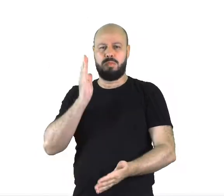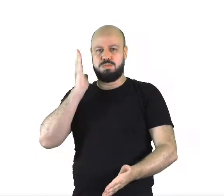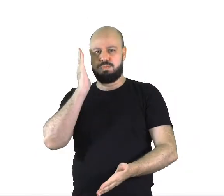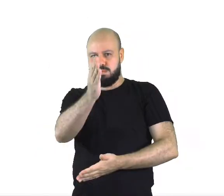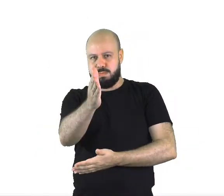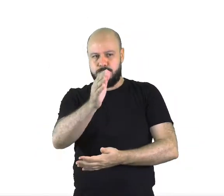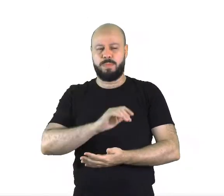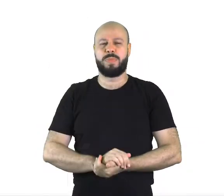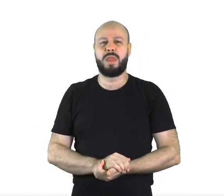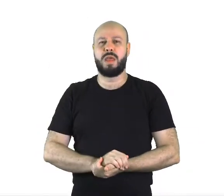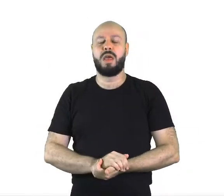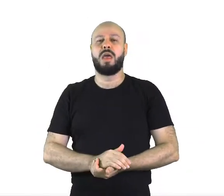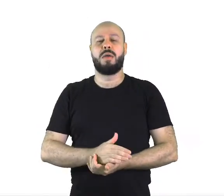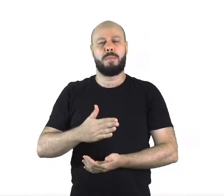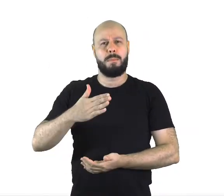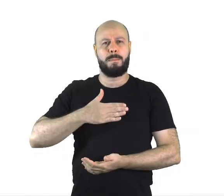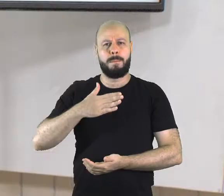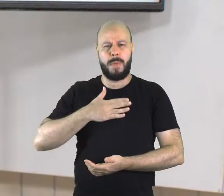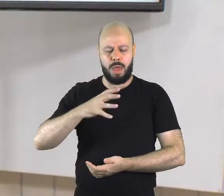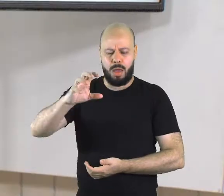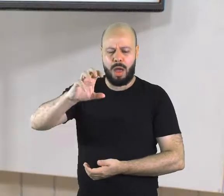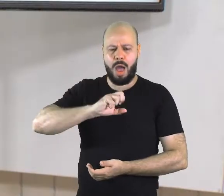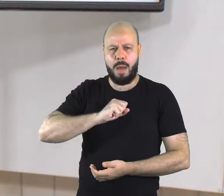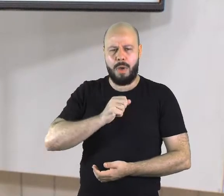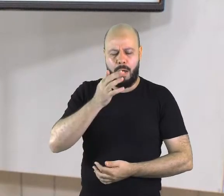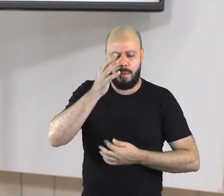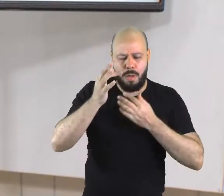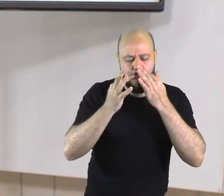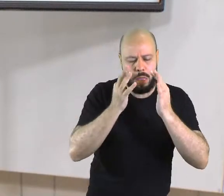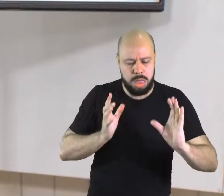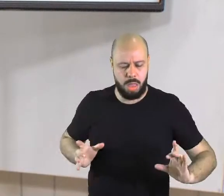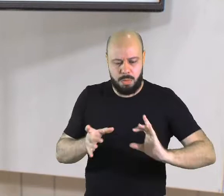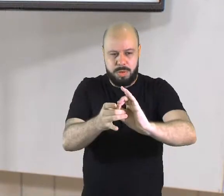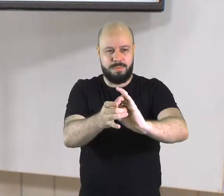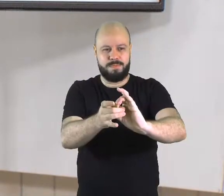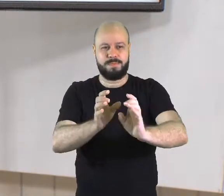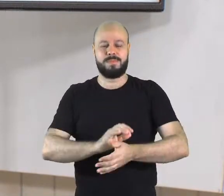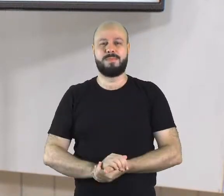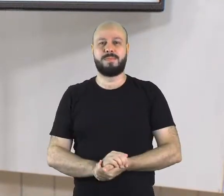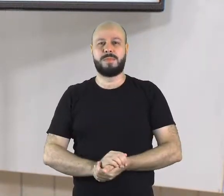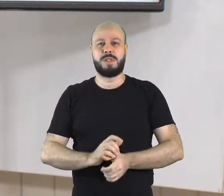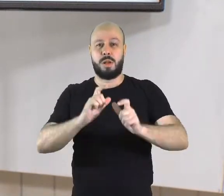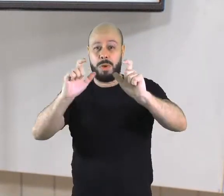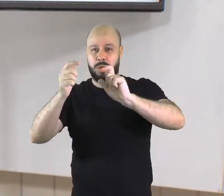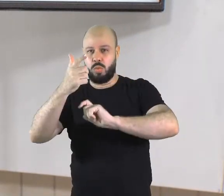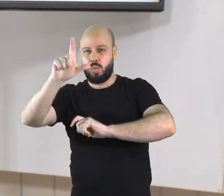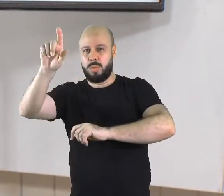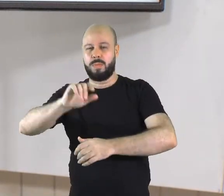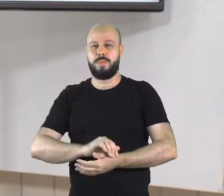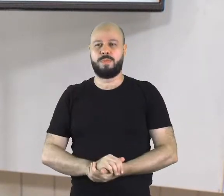meu amor é uma caravana de rosas. Vamos para a próxima tirinha.